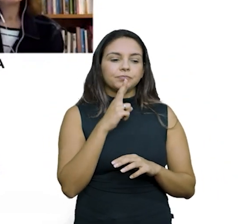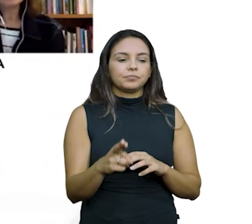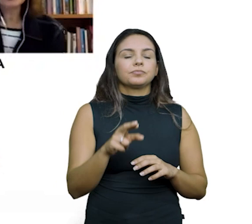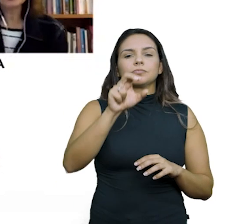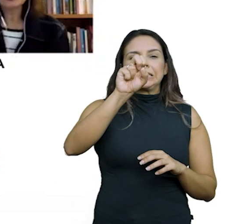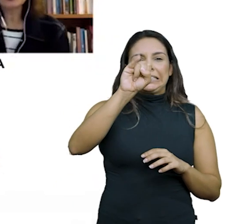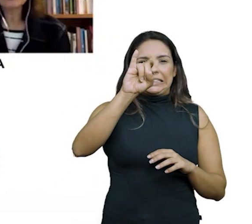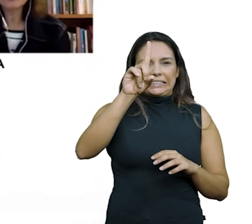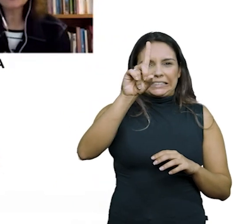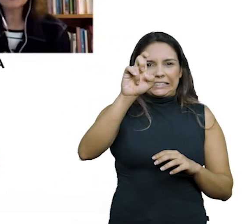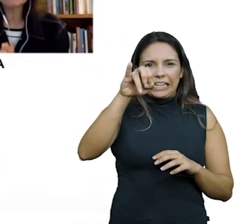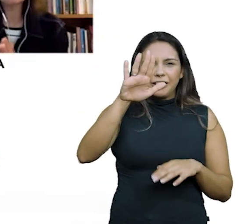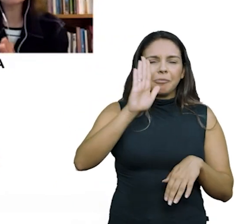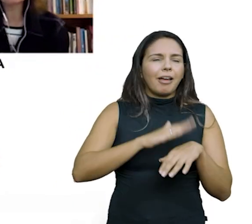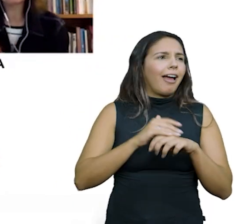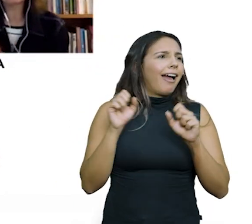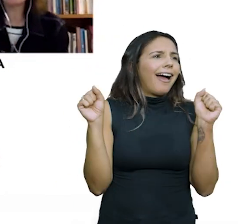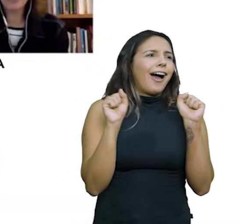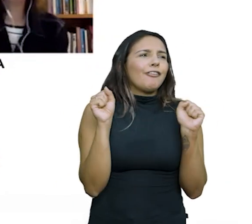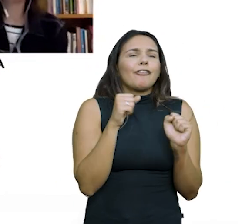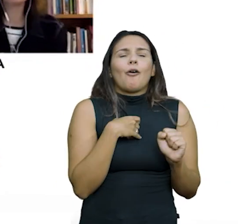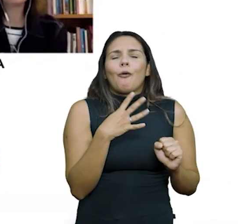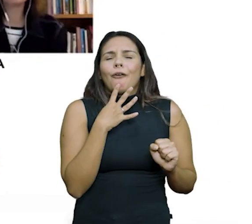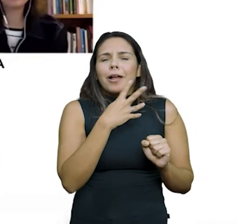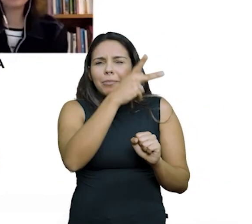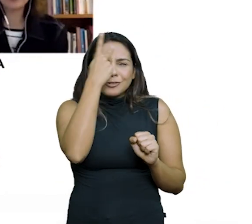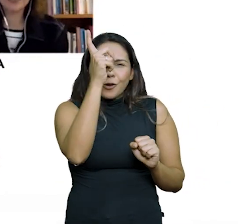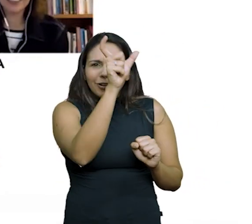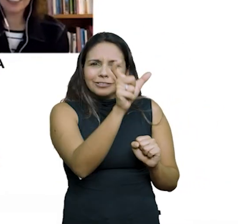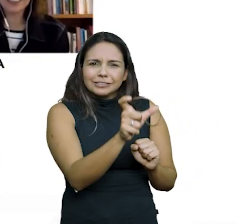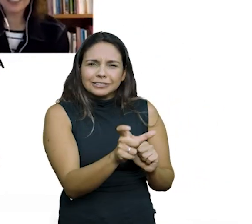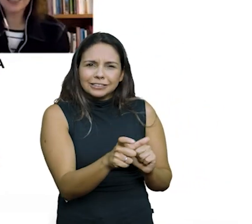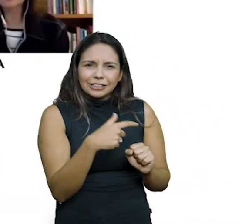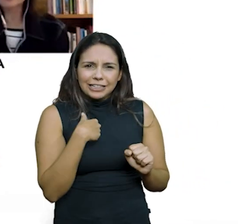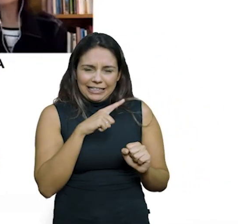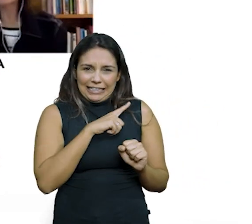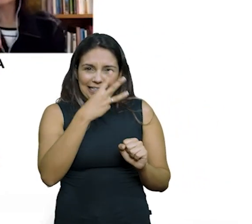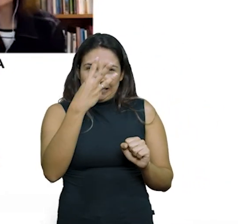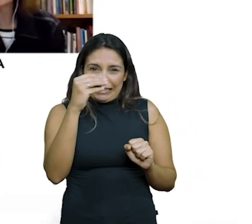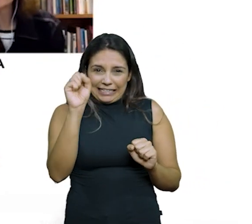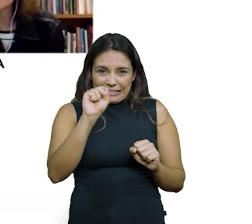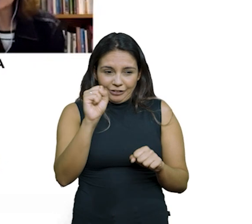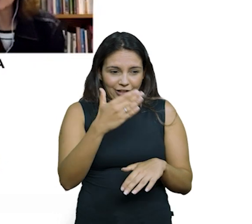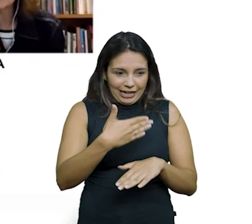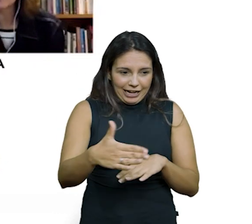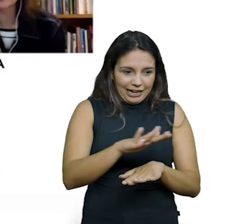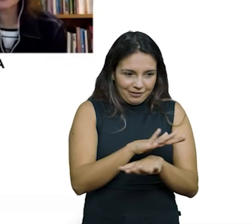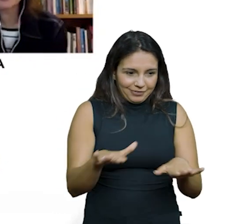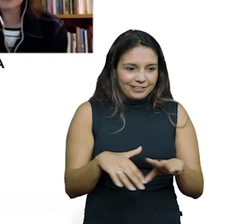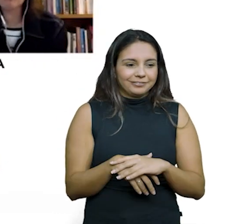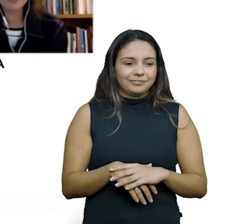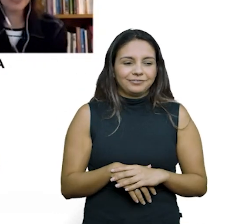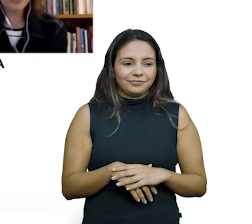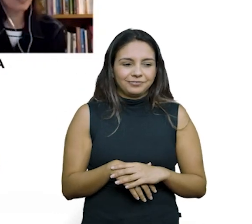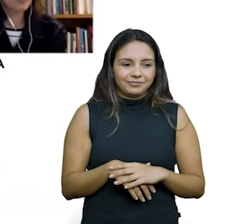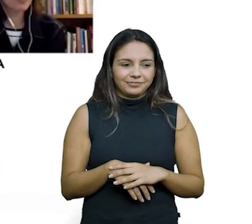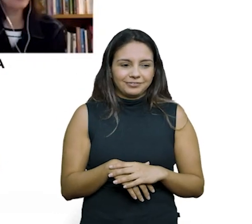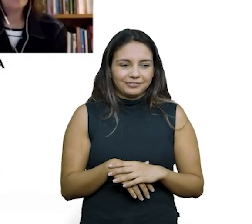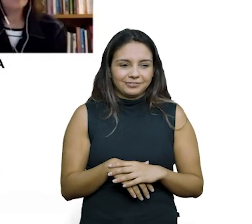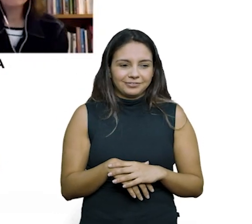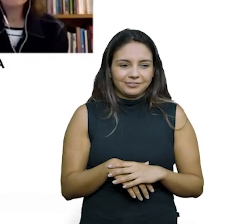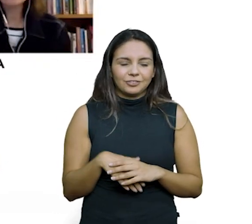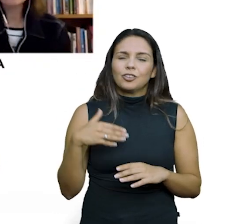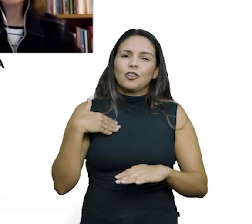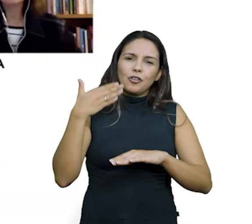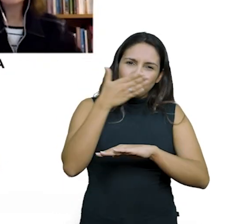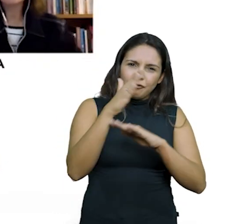Sheldon foi das pessoas mais adoráveis que eu conheci na vida. Eu sei que eu tenho 30 segundos para responder, que está acabando, né, Afonso? Não, mas Fui aqui na não